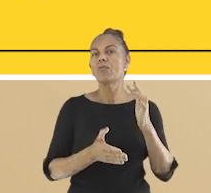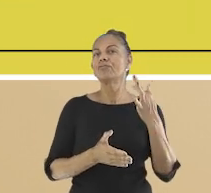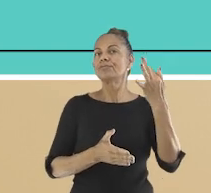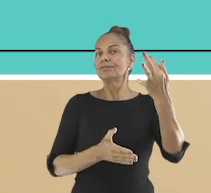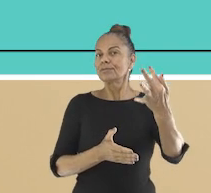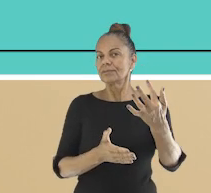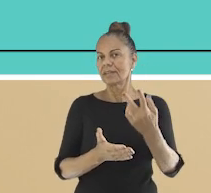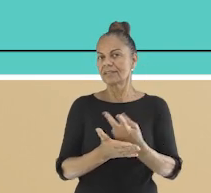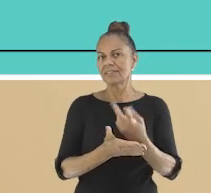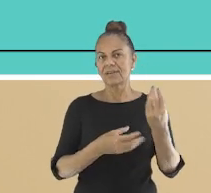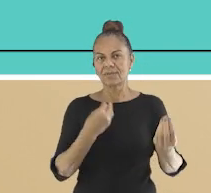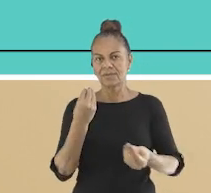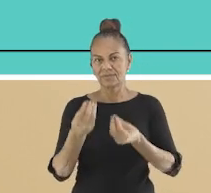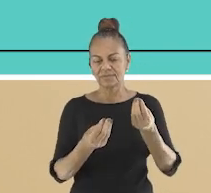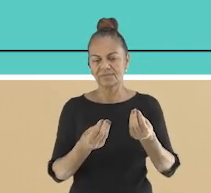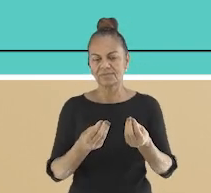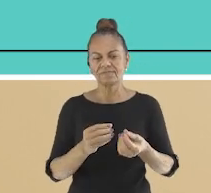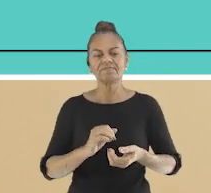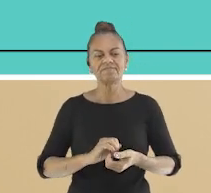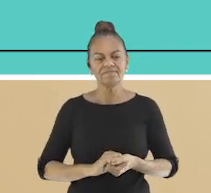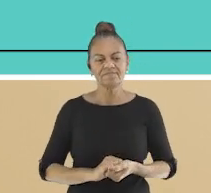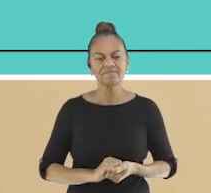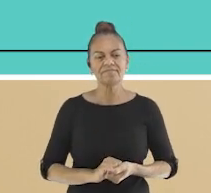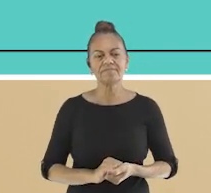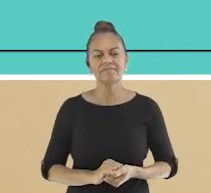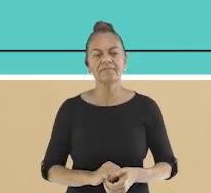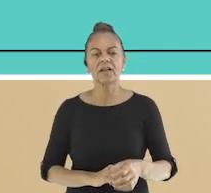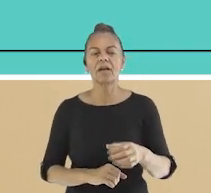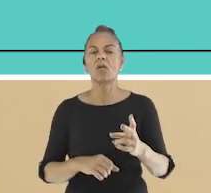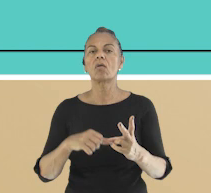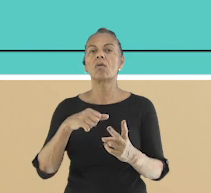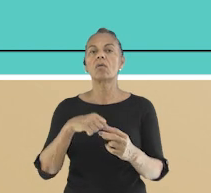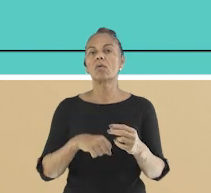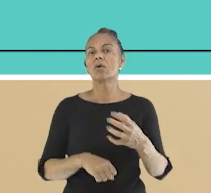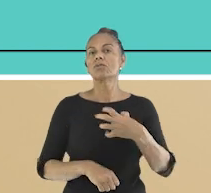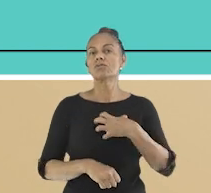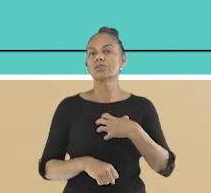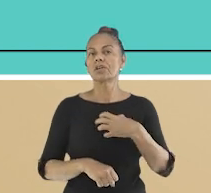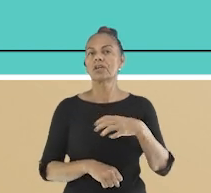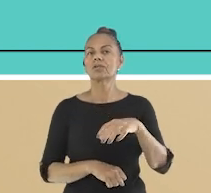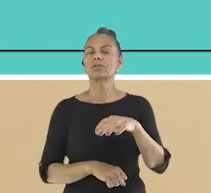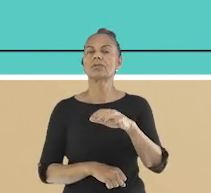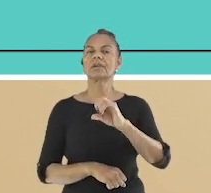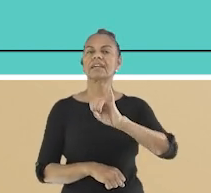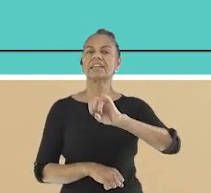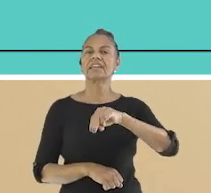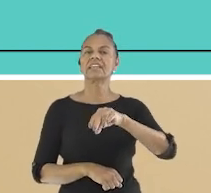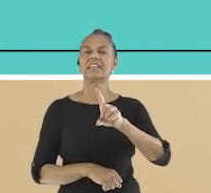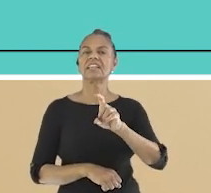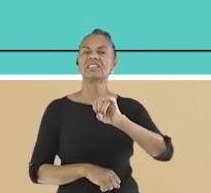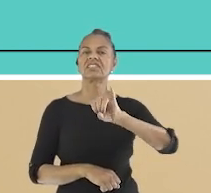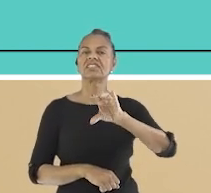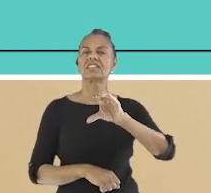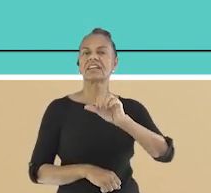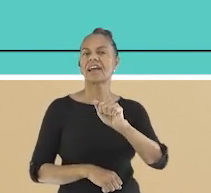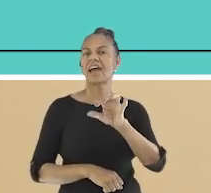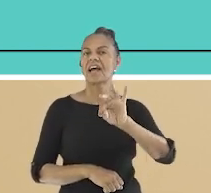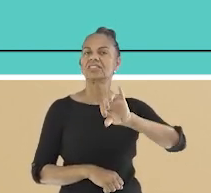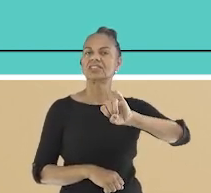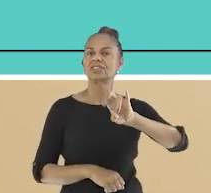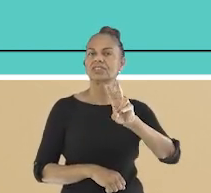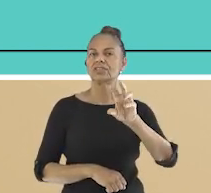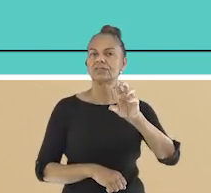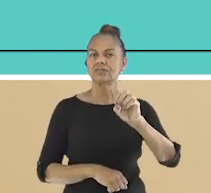ocorrer. A nossa aula de hoje focaremos nos tempos verbais do modo indicativo, ok? No